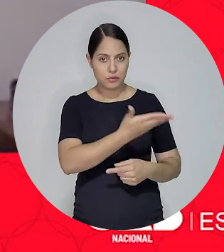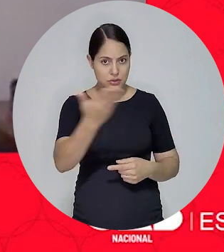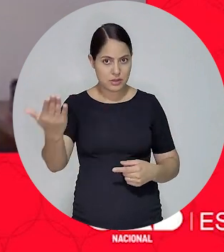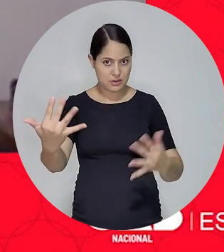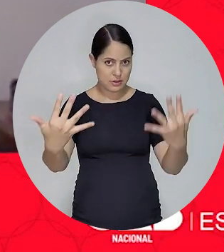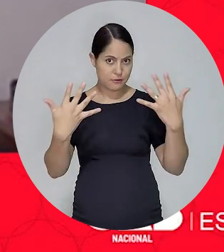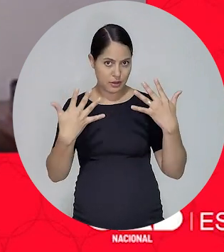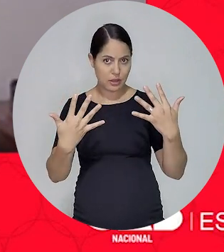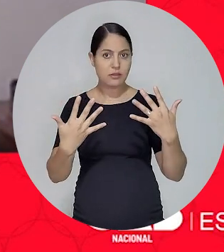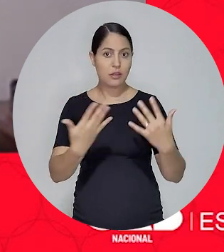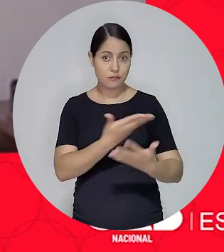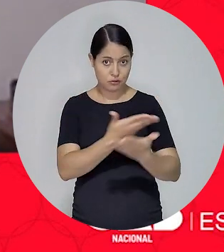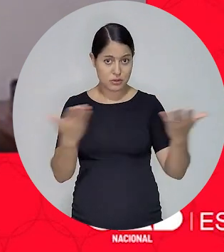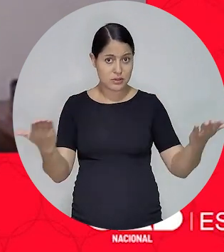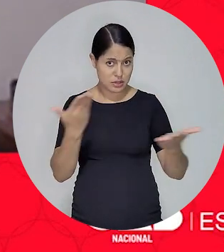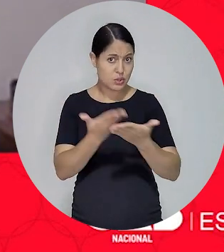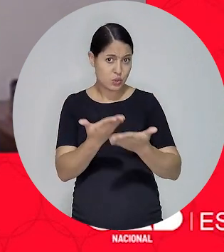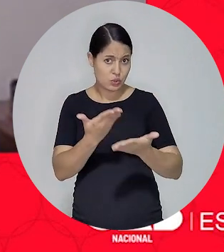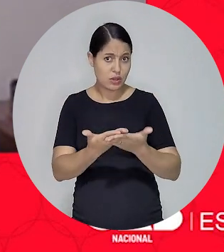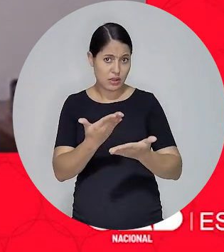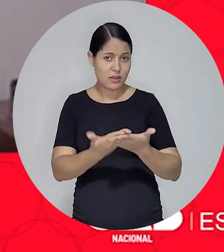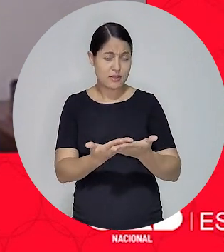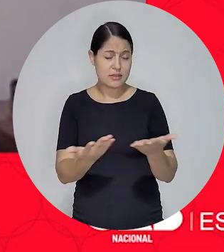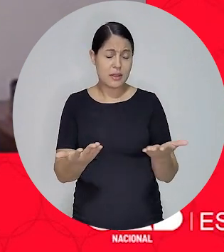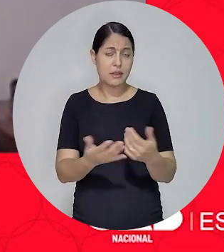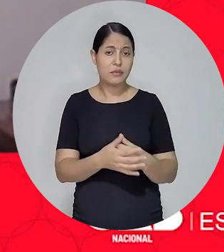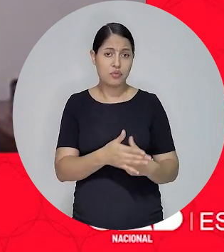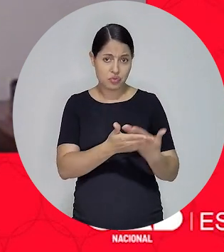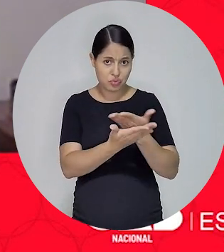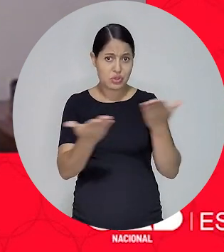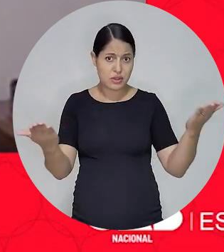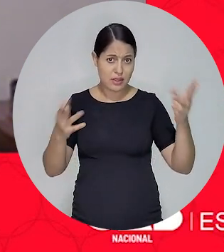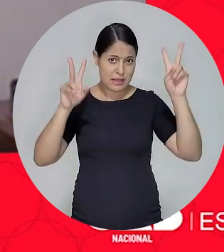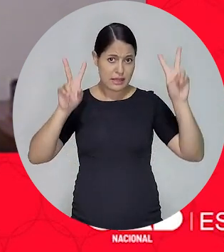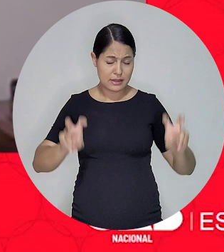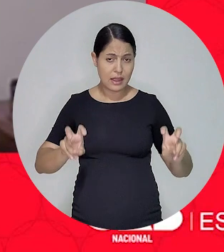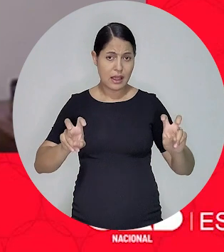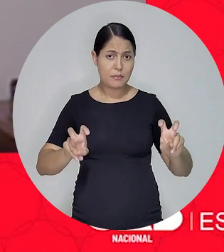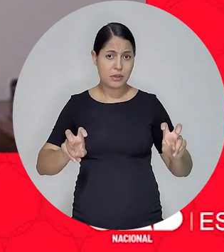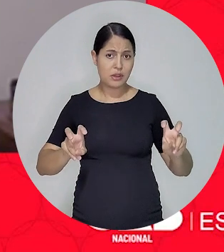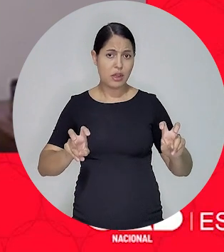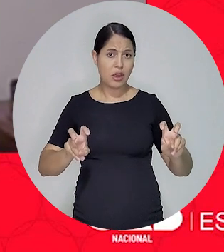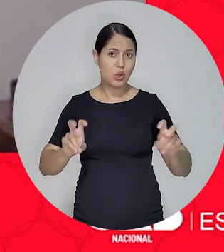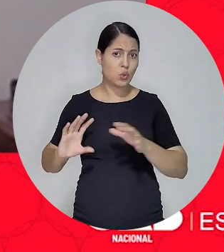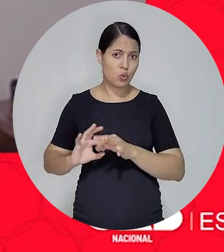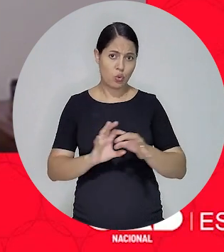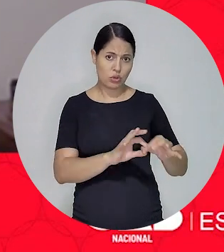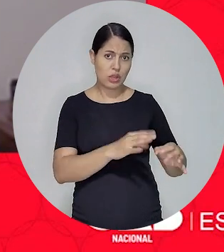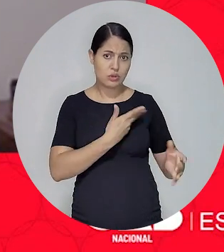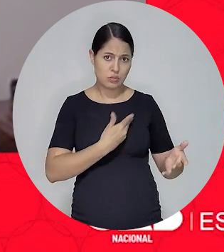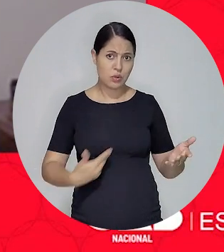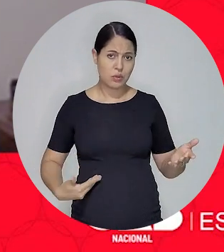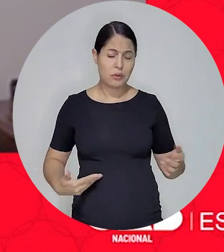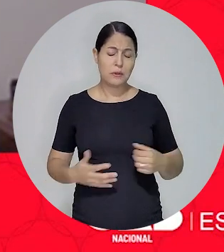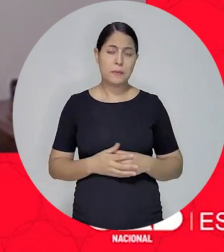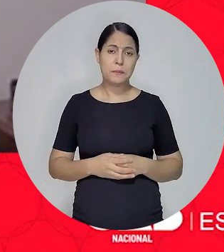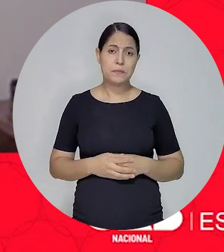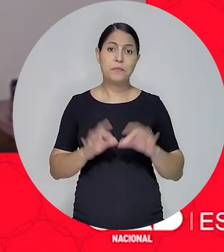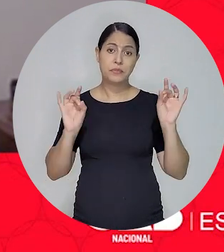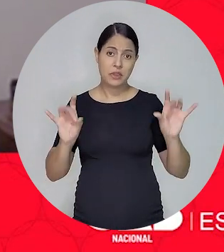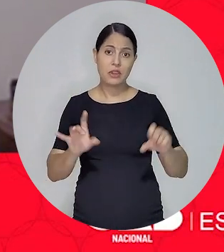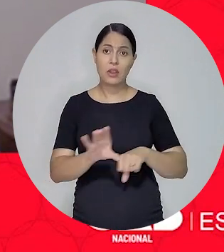e aqui falando dos nossos espectadores que estão estudando, que de alguma forma se interessam pelo tema do direito